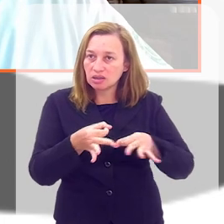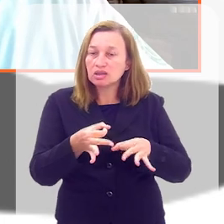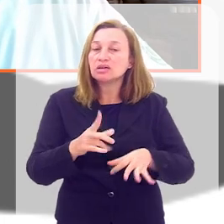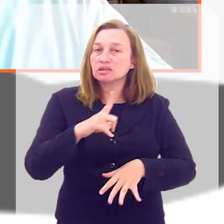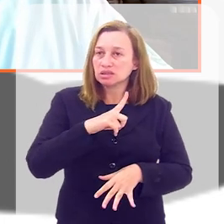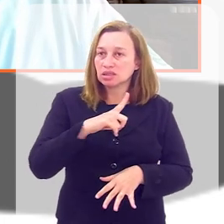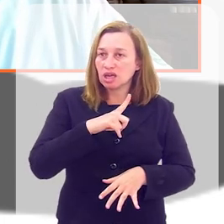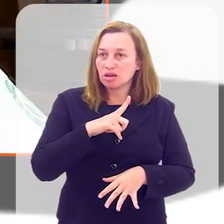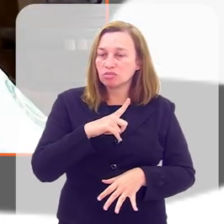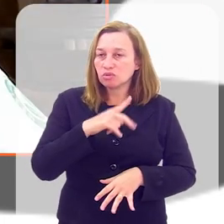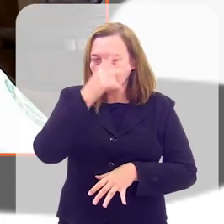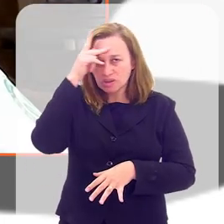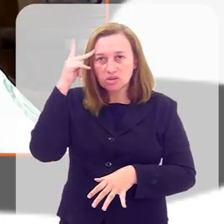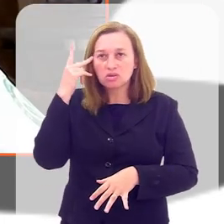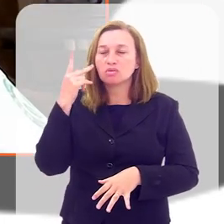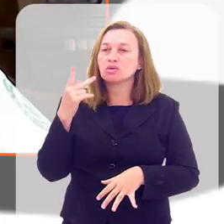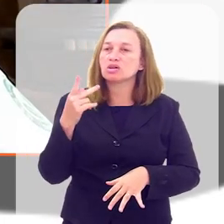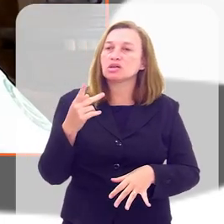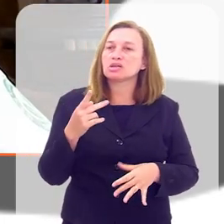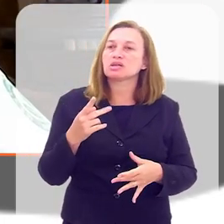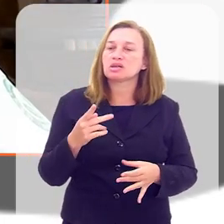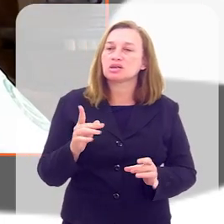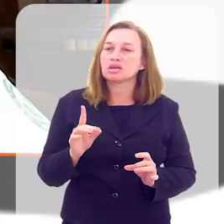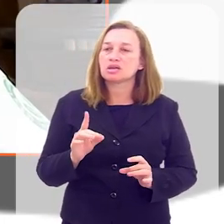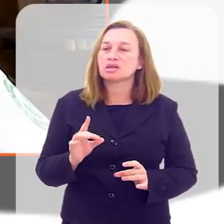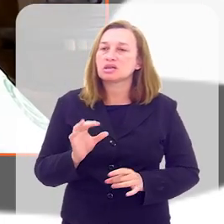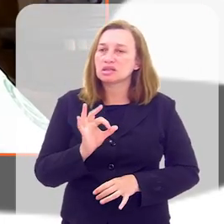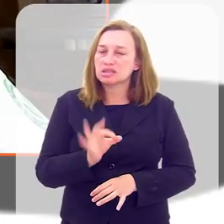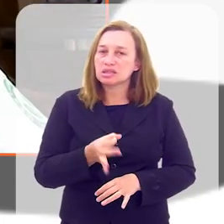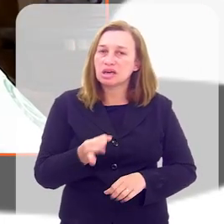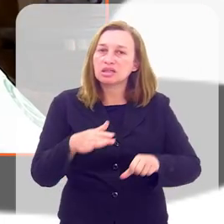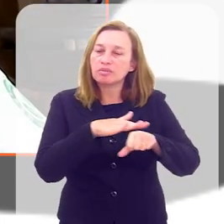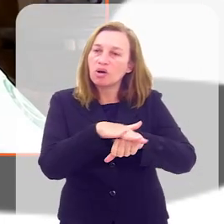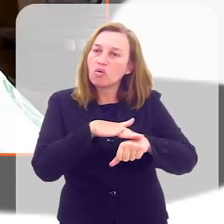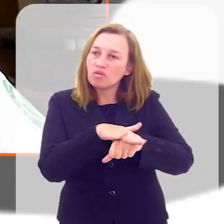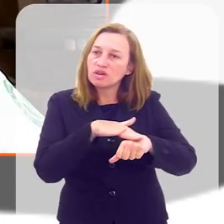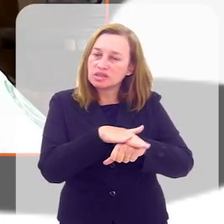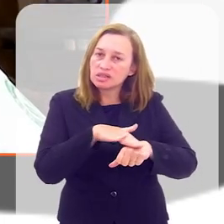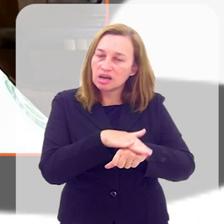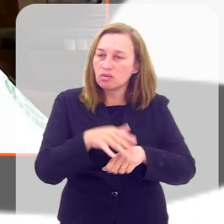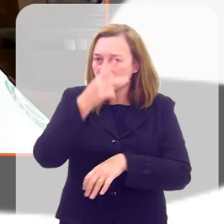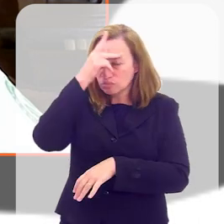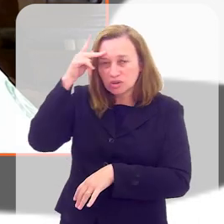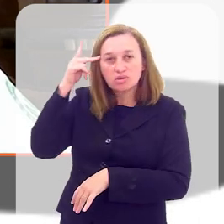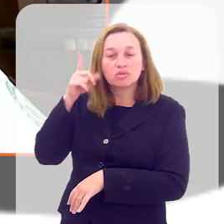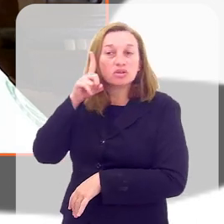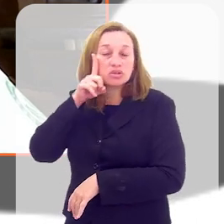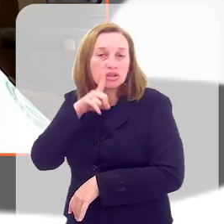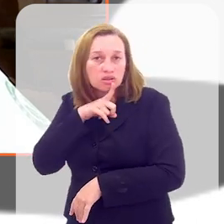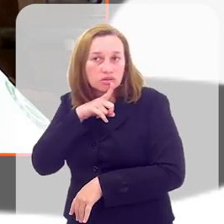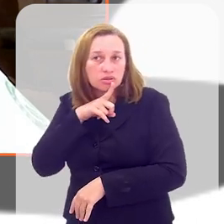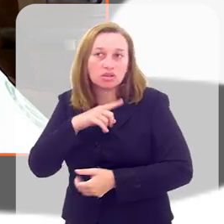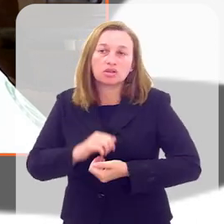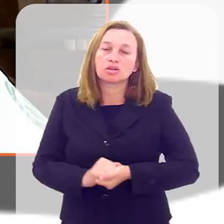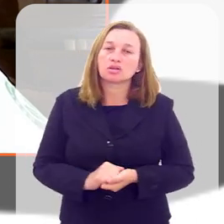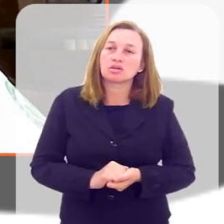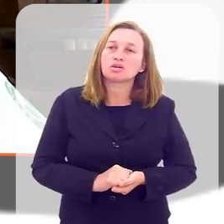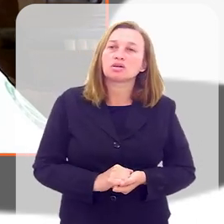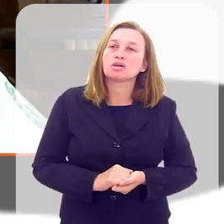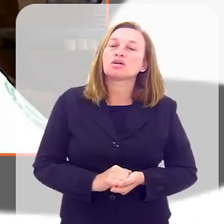né E temos o pessoal contratados especializados para conversar com o público americano né